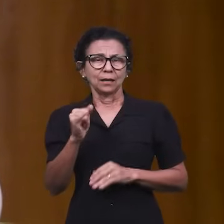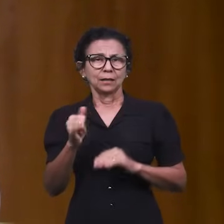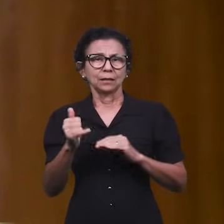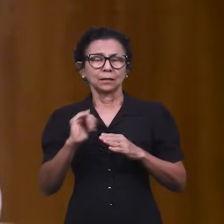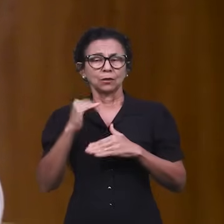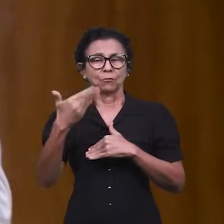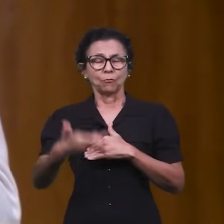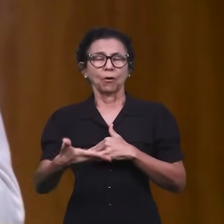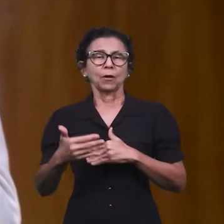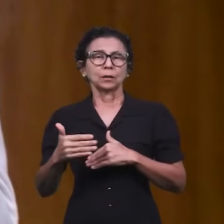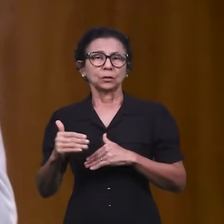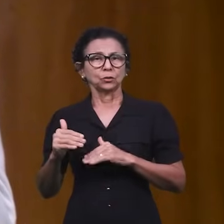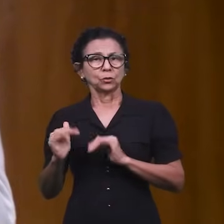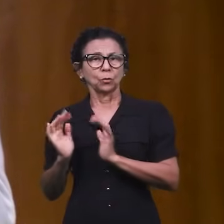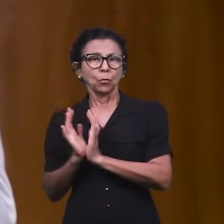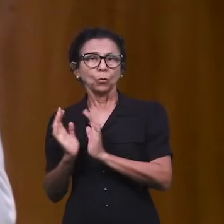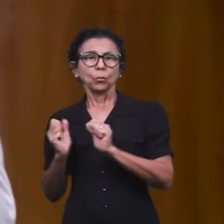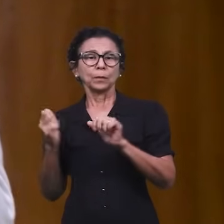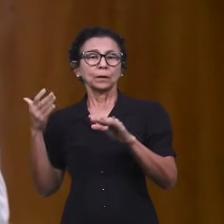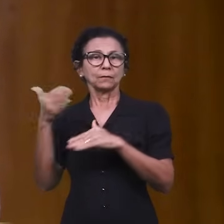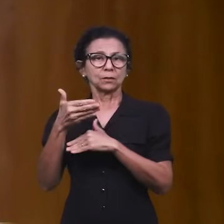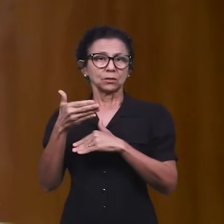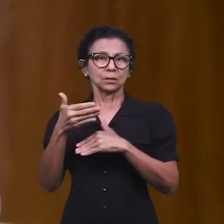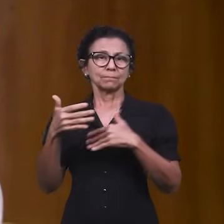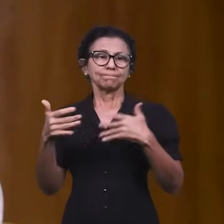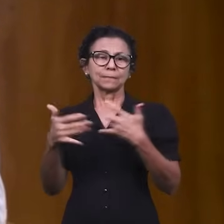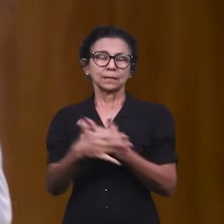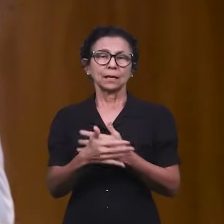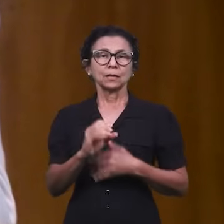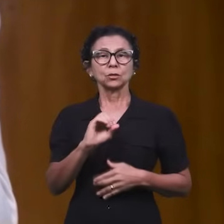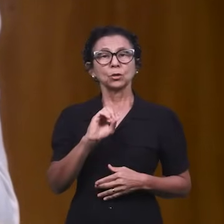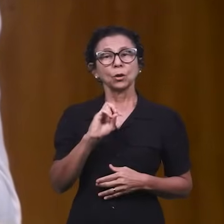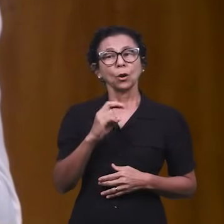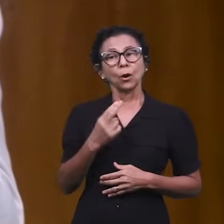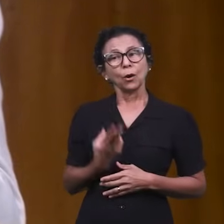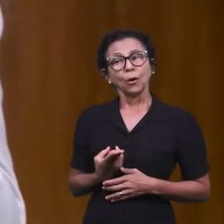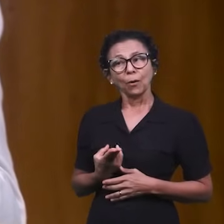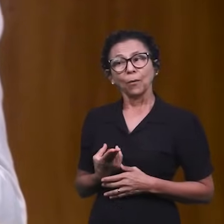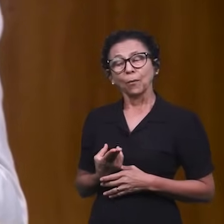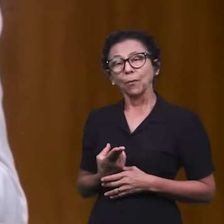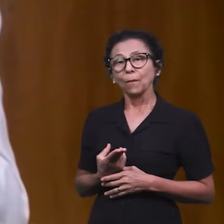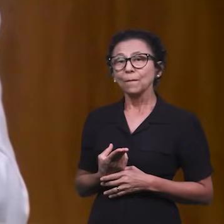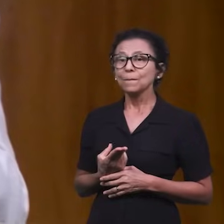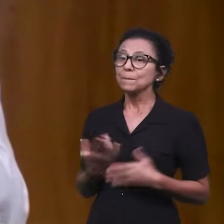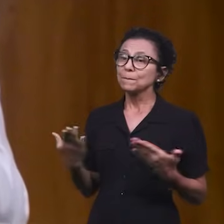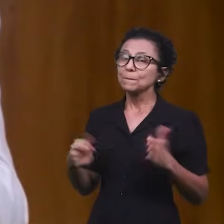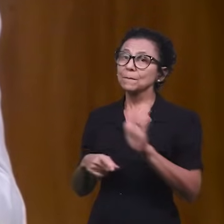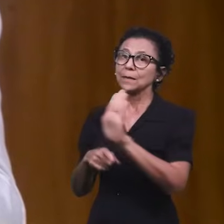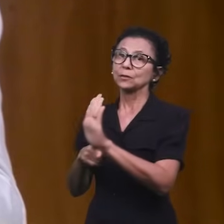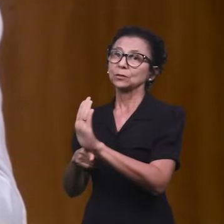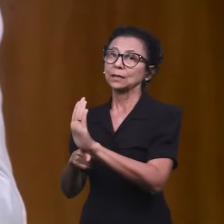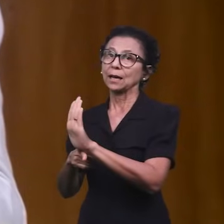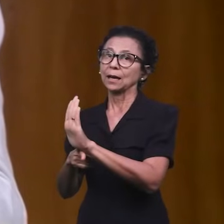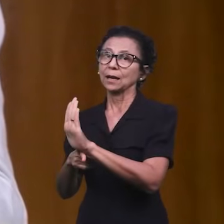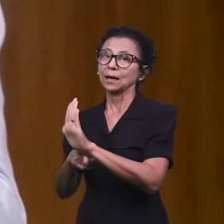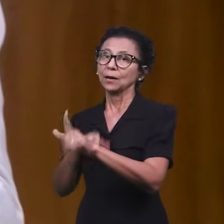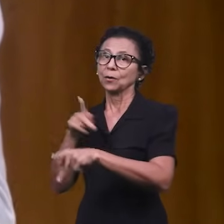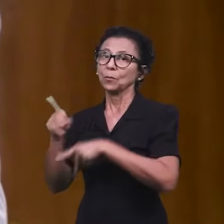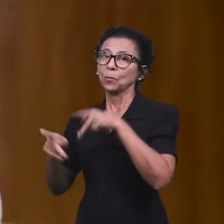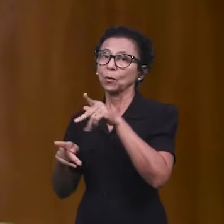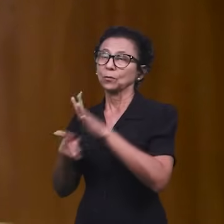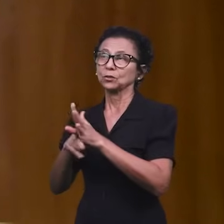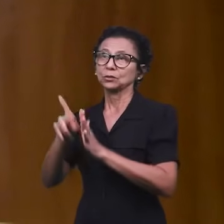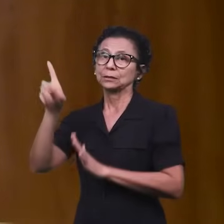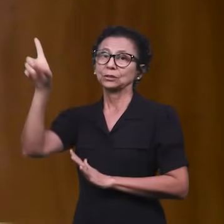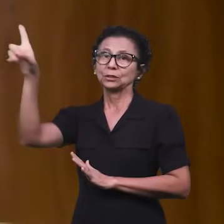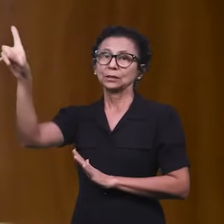nós vivemos um momento de definição. Então, ou você vai agradar aquilo que governa o mundo hoje, ou